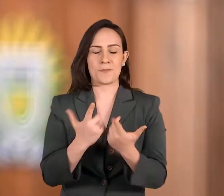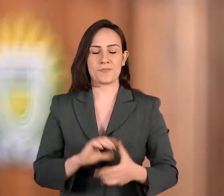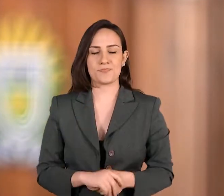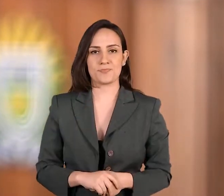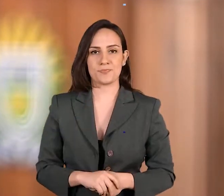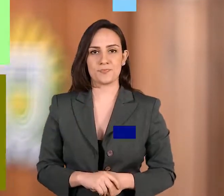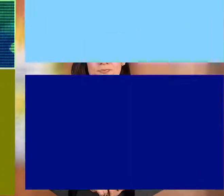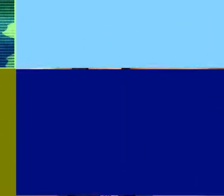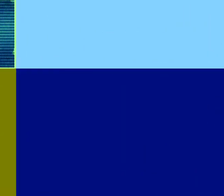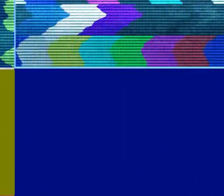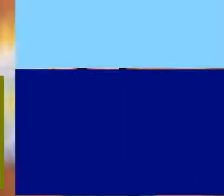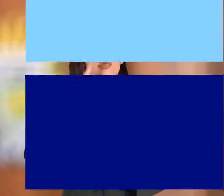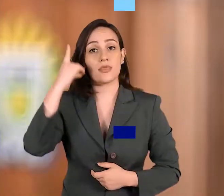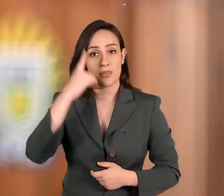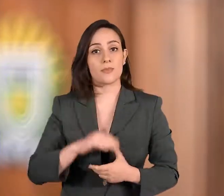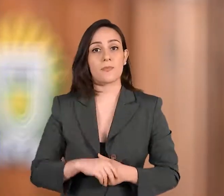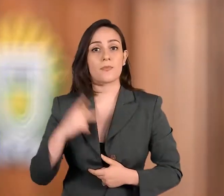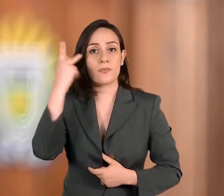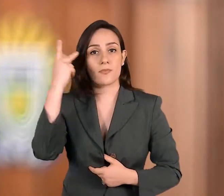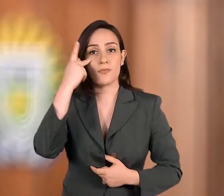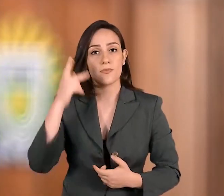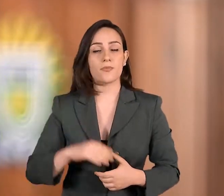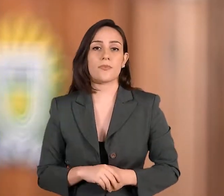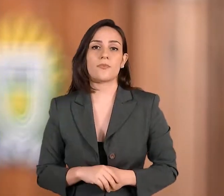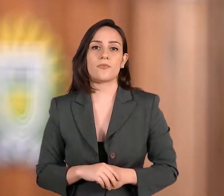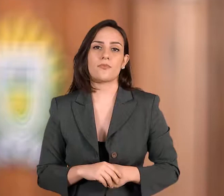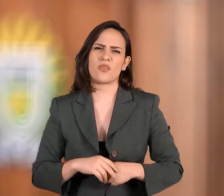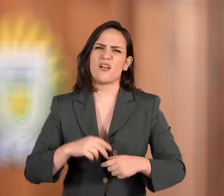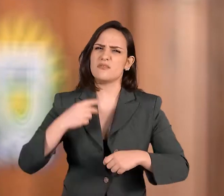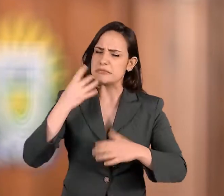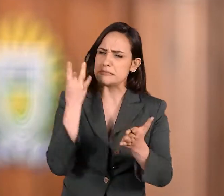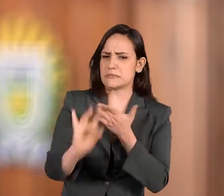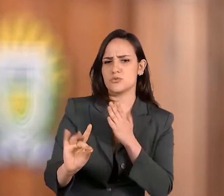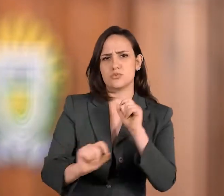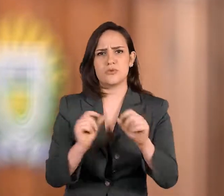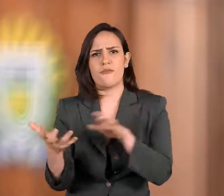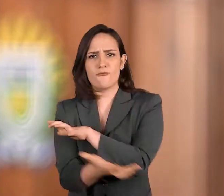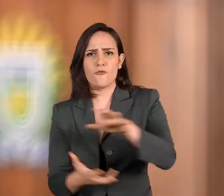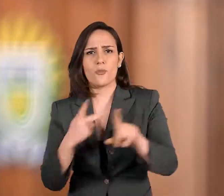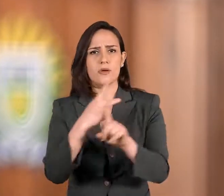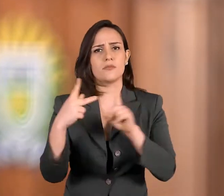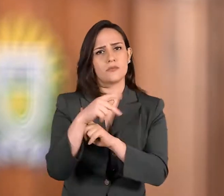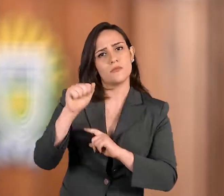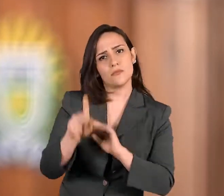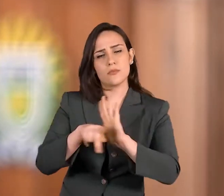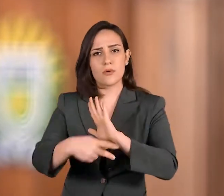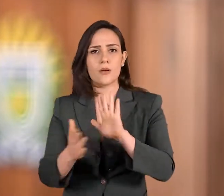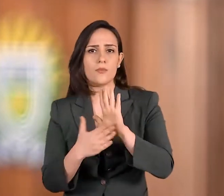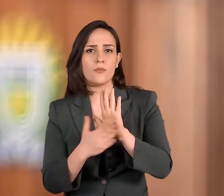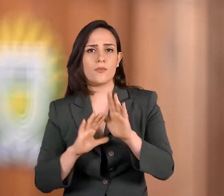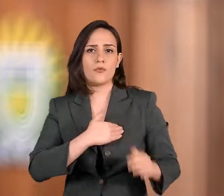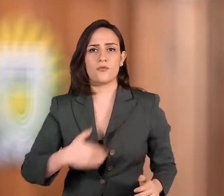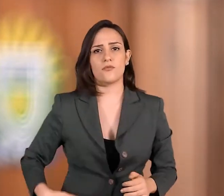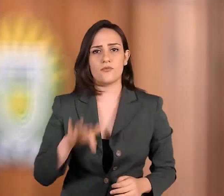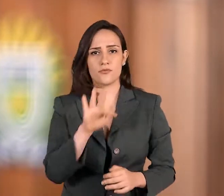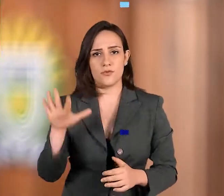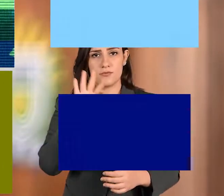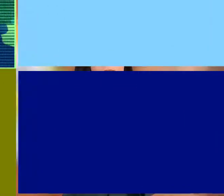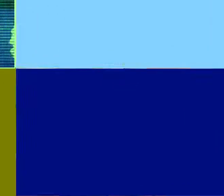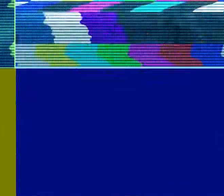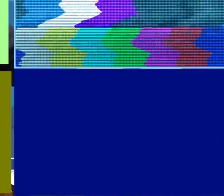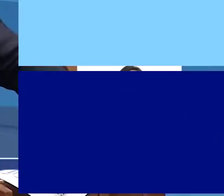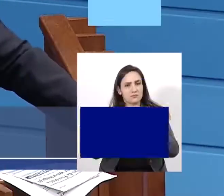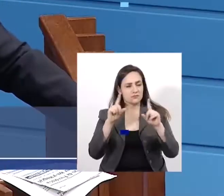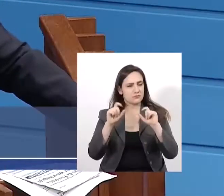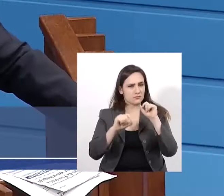Assembleia Legislativa. Deputado Pedro Kemp repudia a reforma da Previdência proposta pelo governo